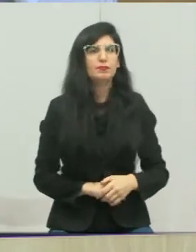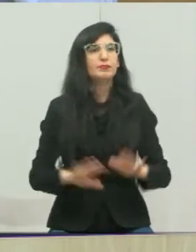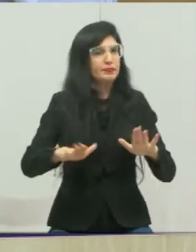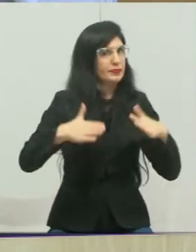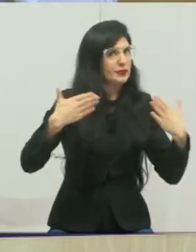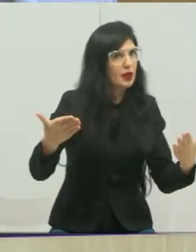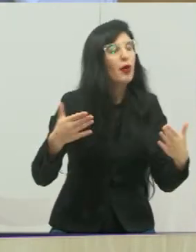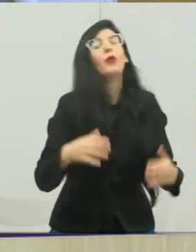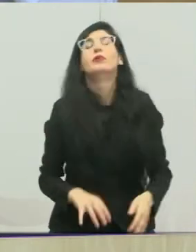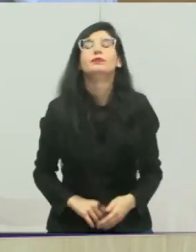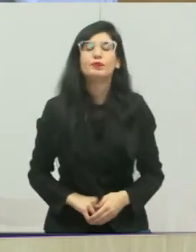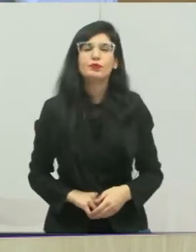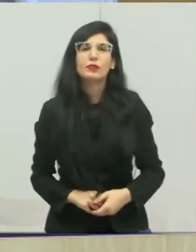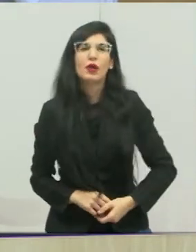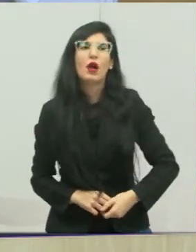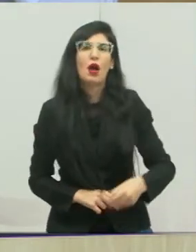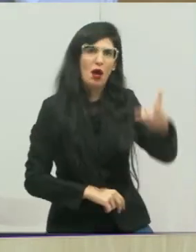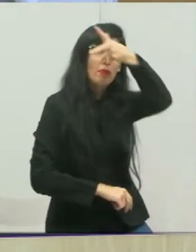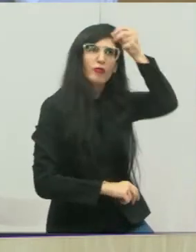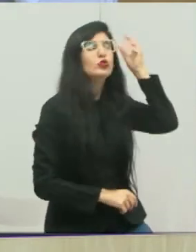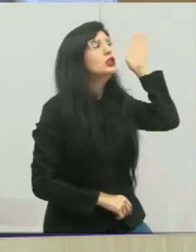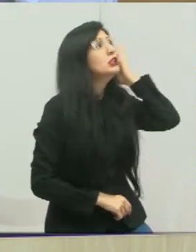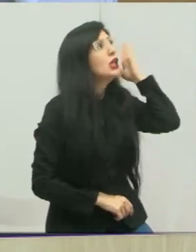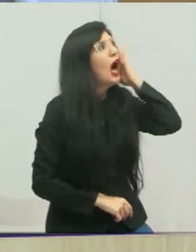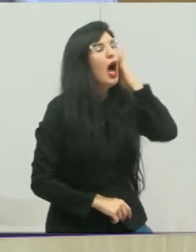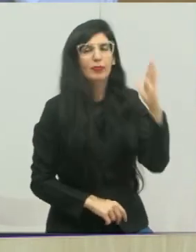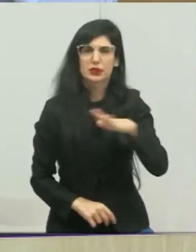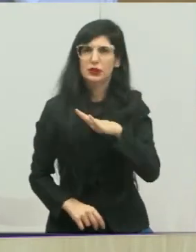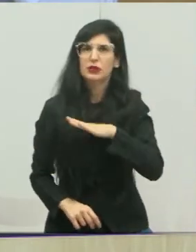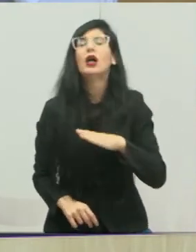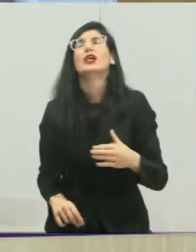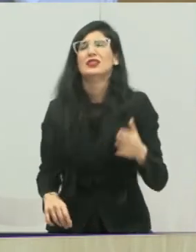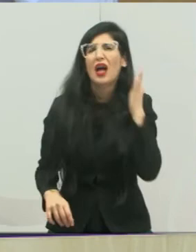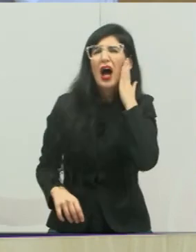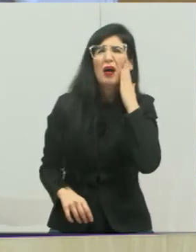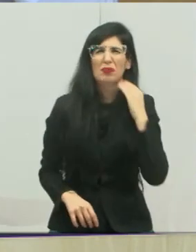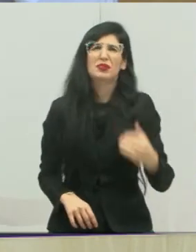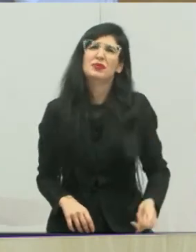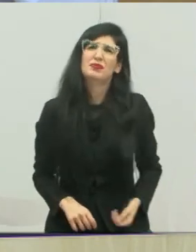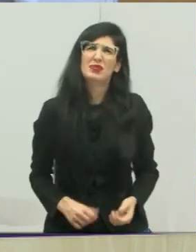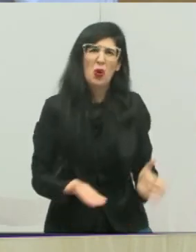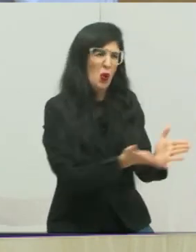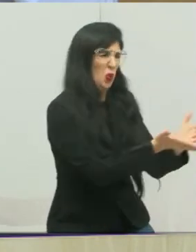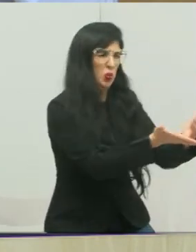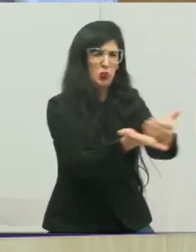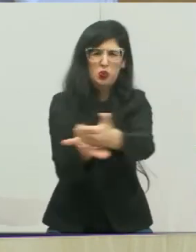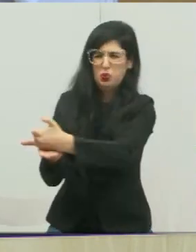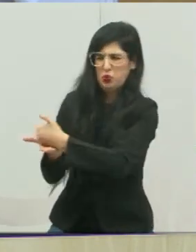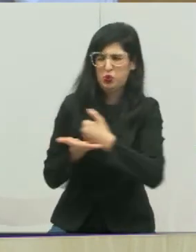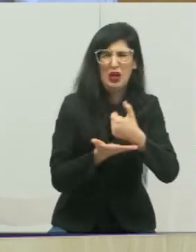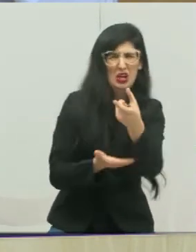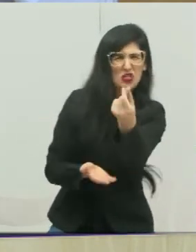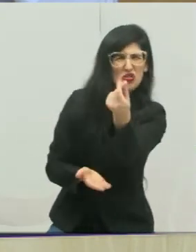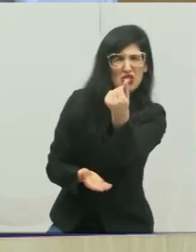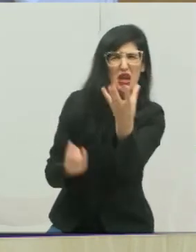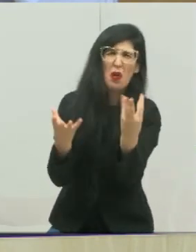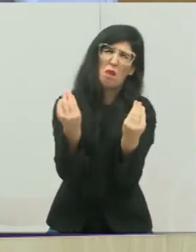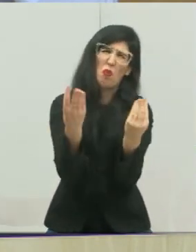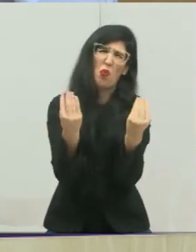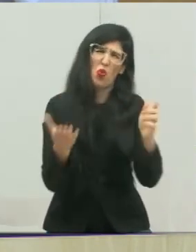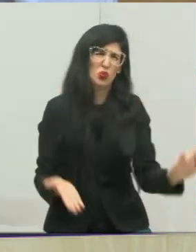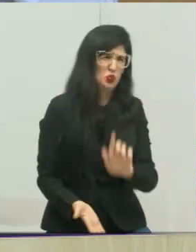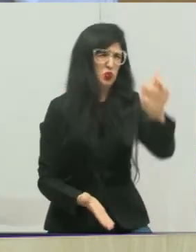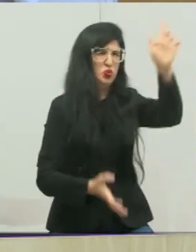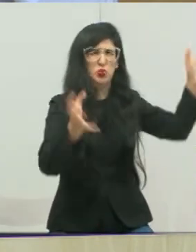e do entendimento da municipalidade de haver desperdício de verba pública na aplicação de fumacê na redondeza de bairros vizinhos e